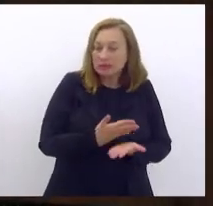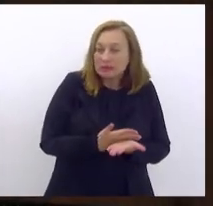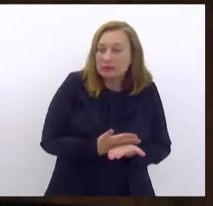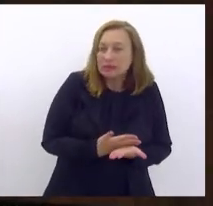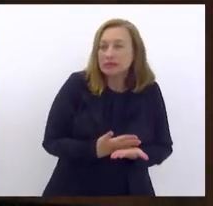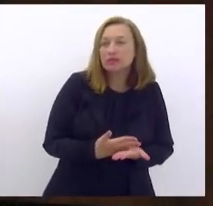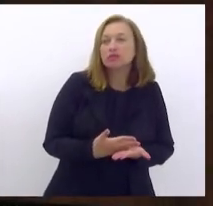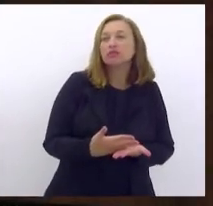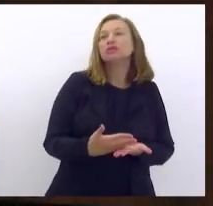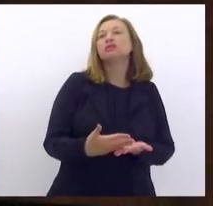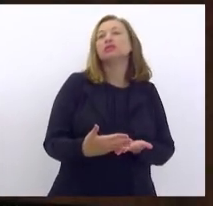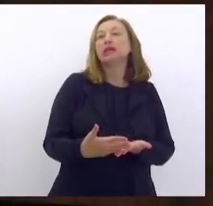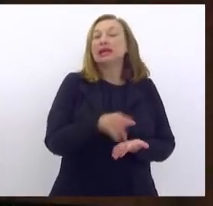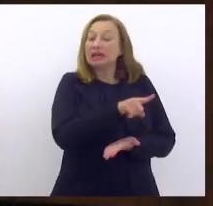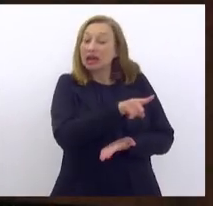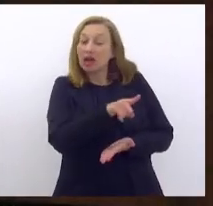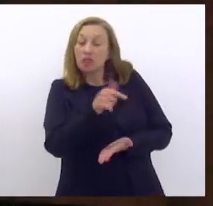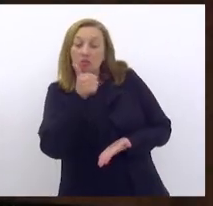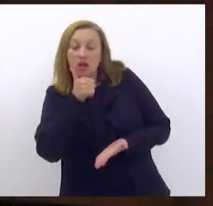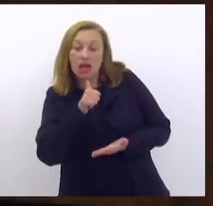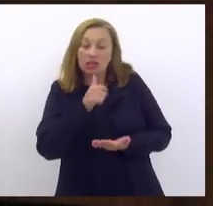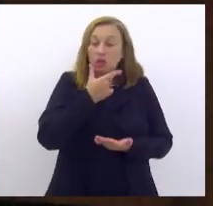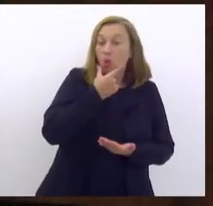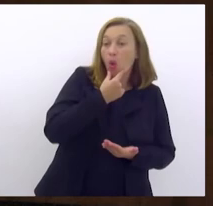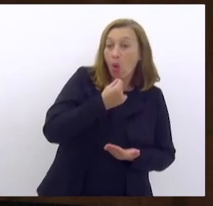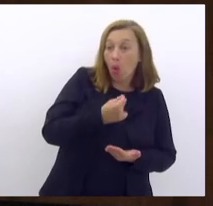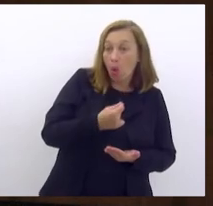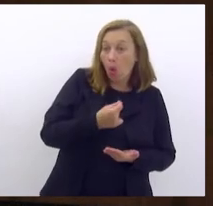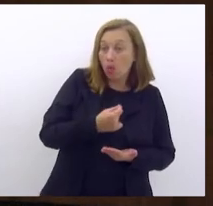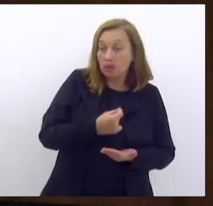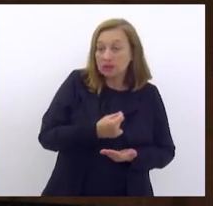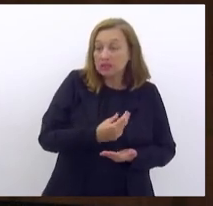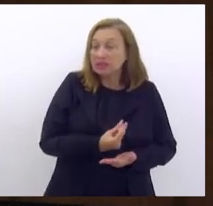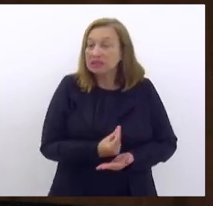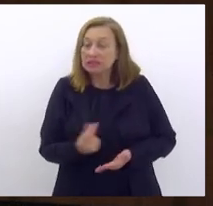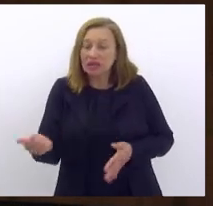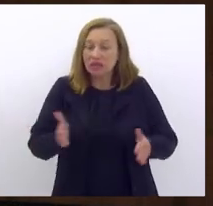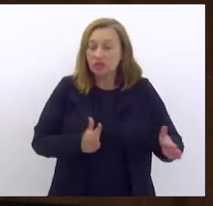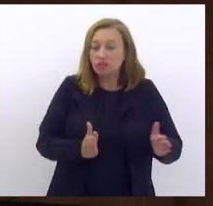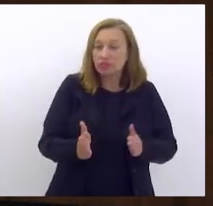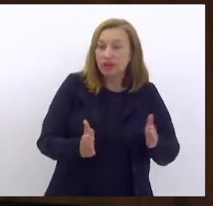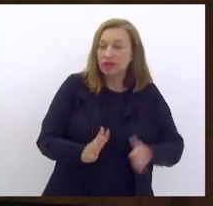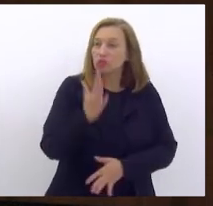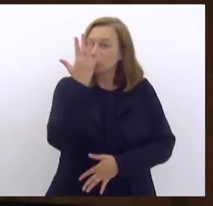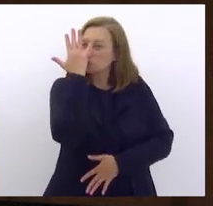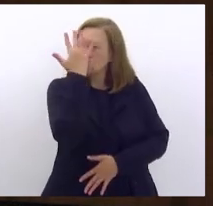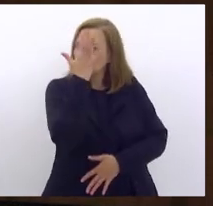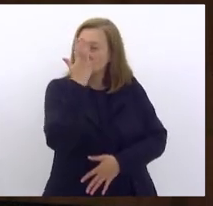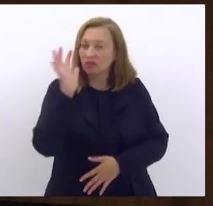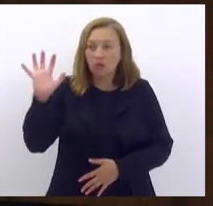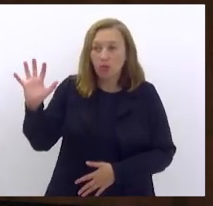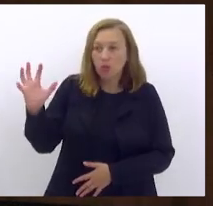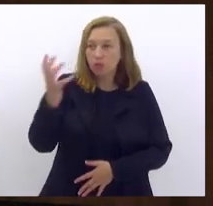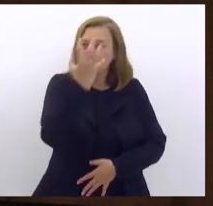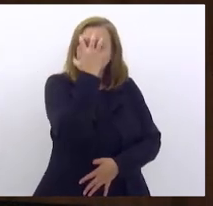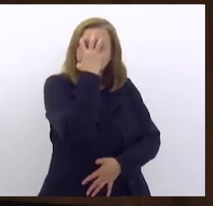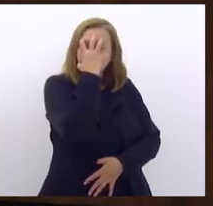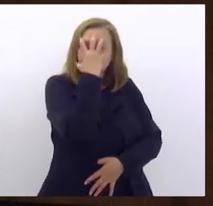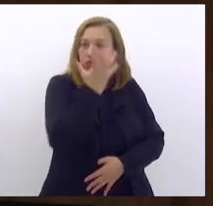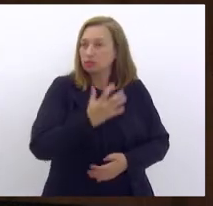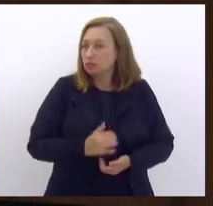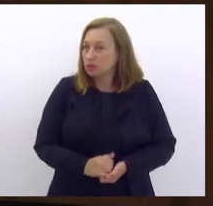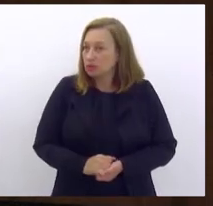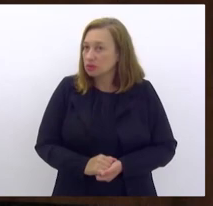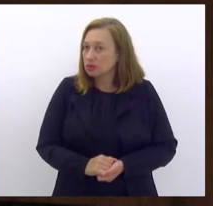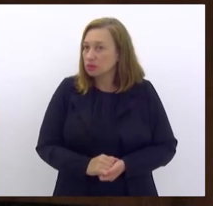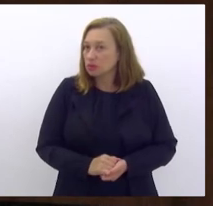princípio que aqueles e aquelas que saem durante o carnaval com máscaras